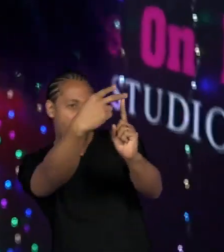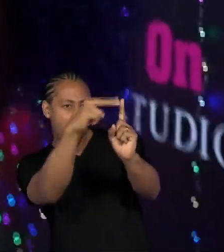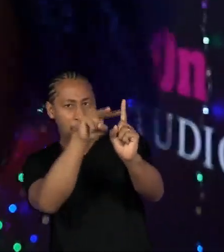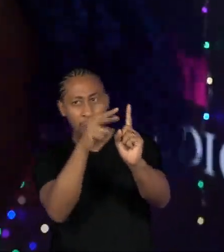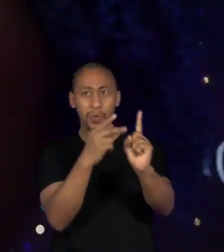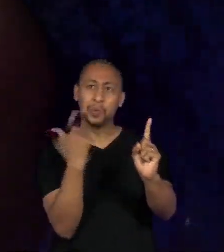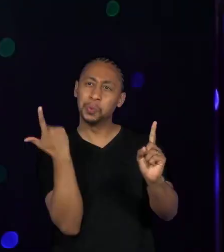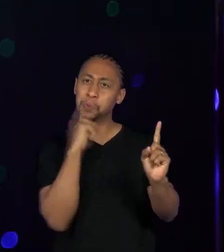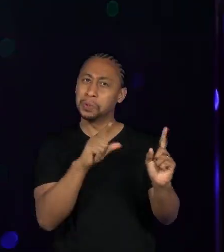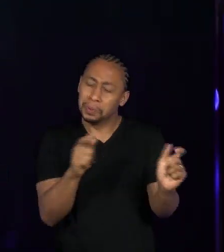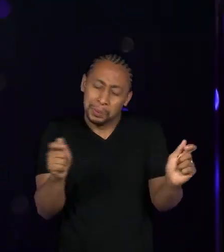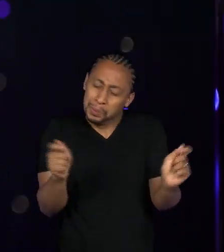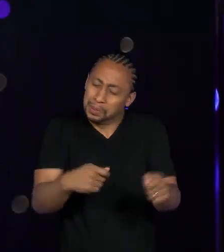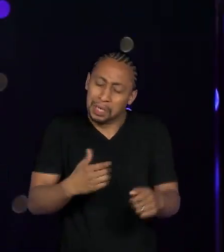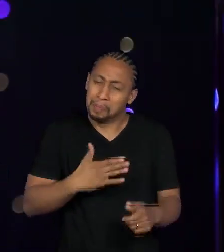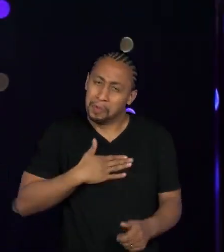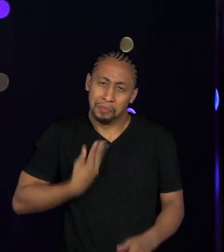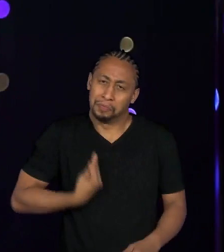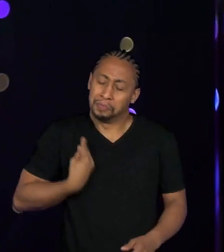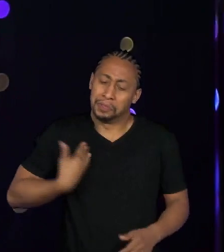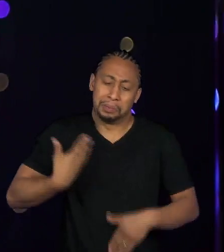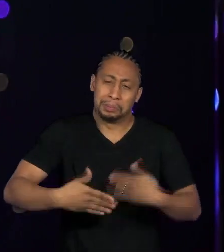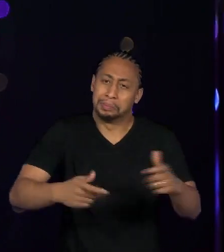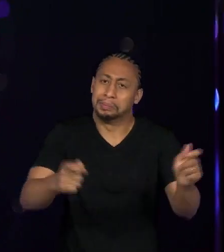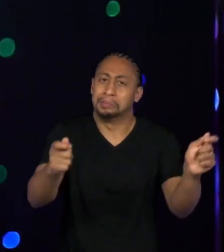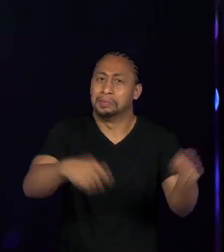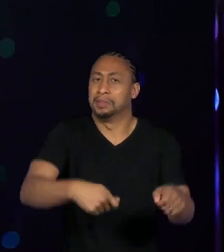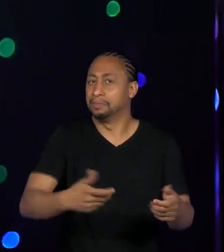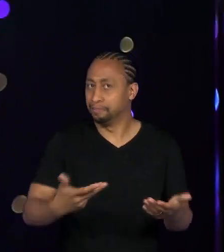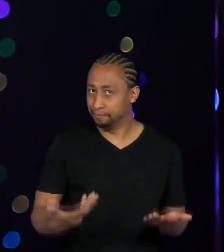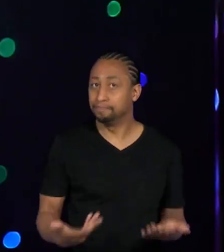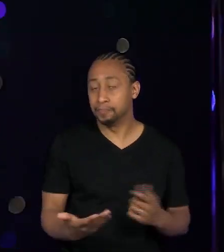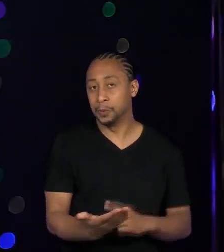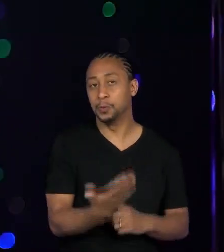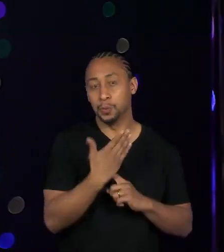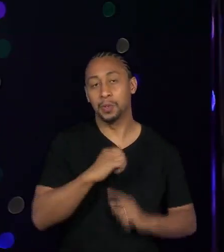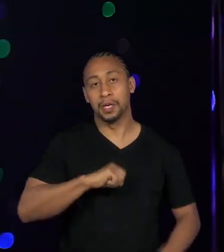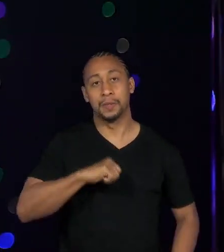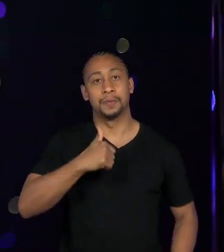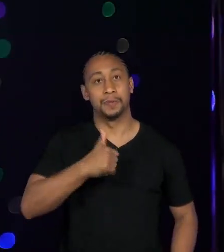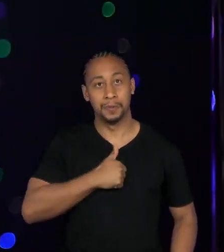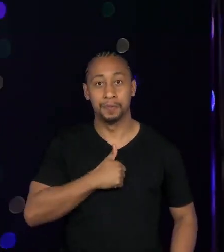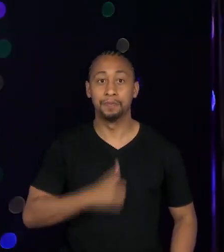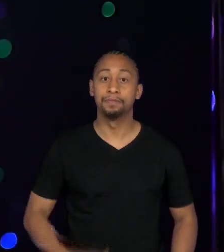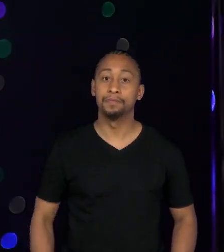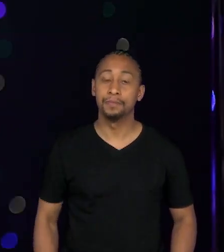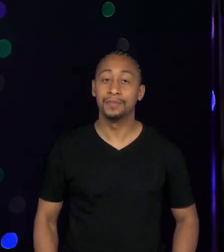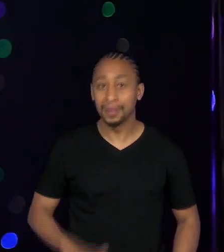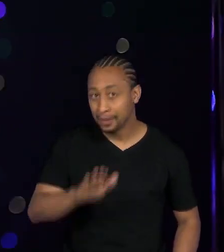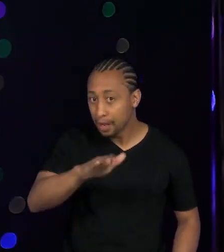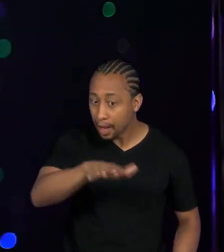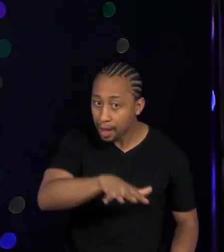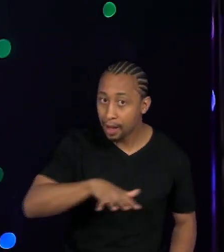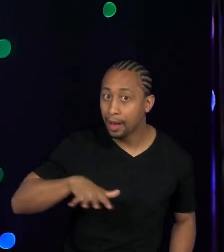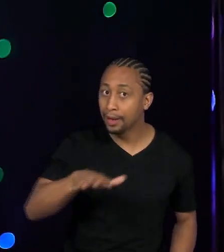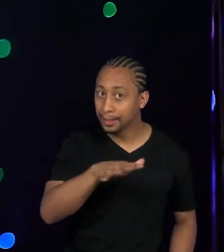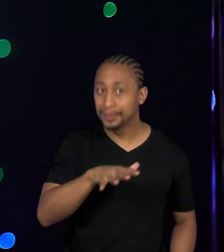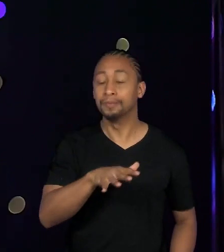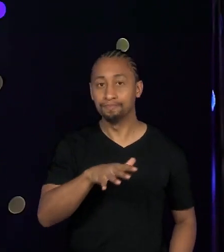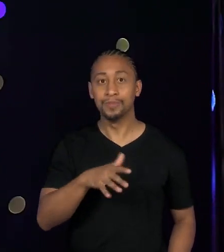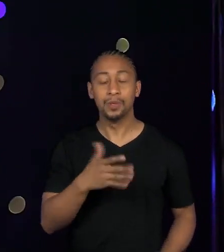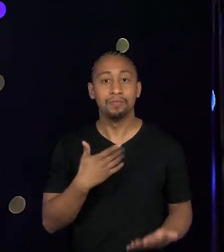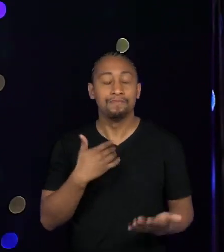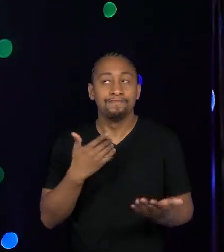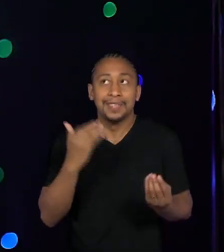coisa na minha vida. Então o poli ajudou assim nessa parte da autoestima. Aqui foi onde eu descobri o significado verdadeiro